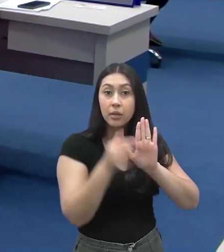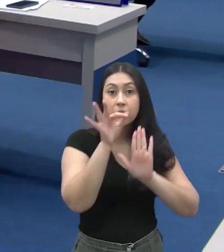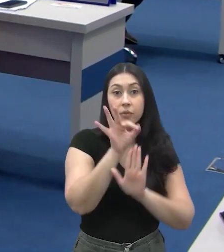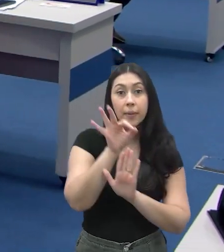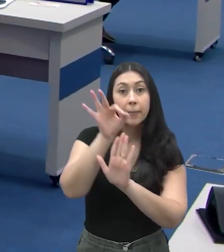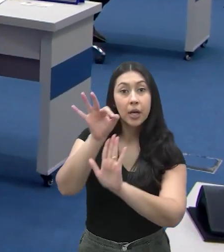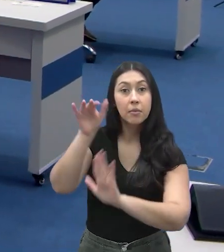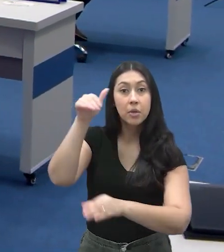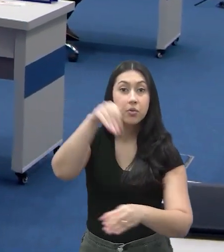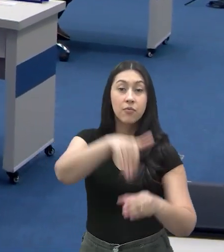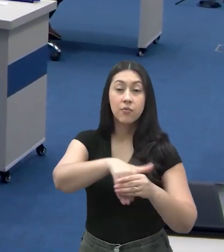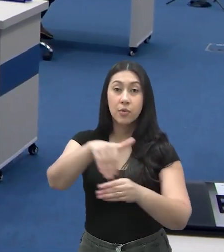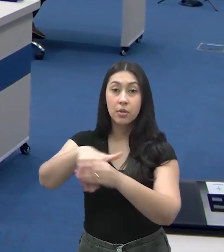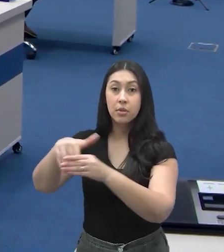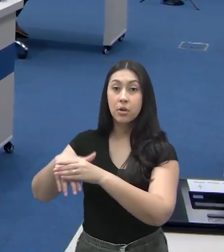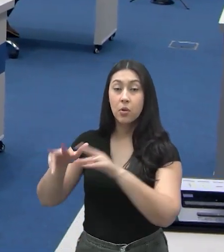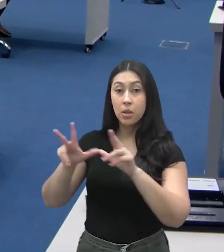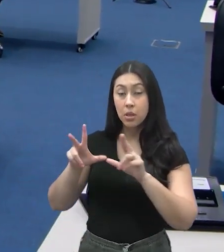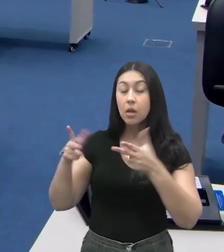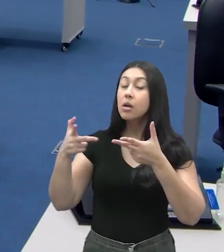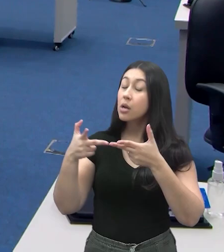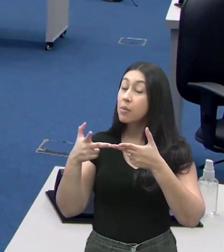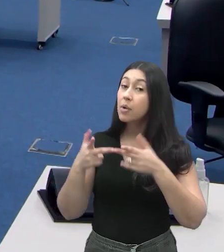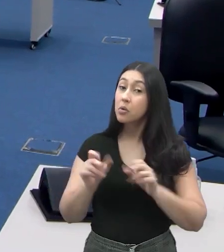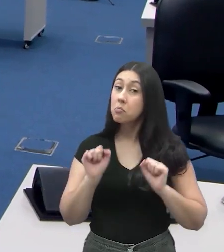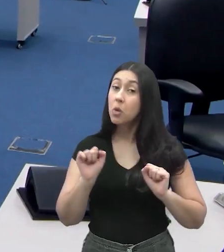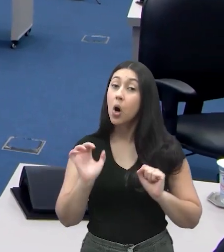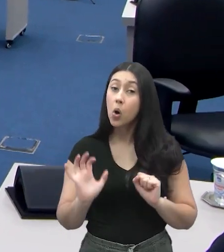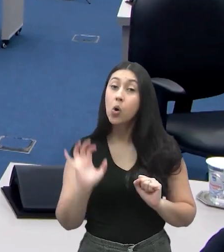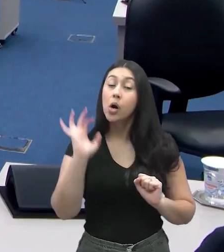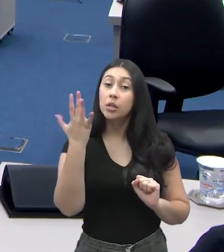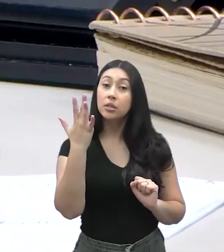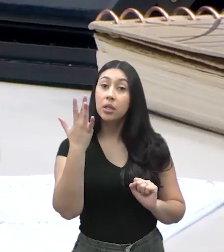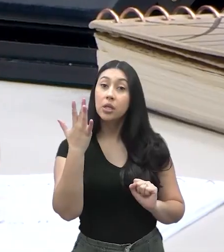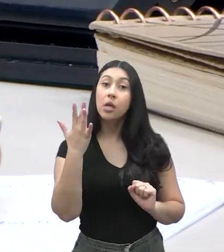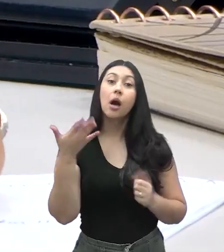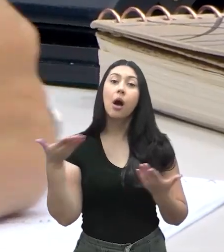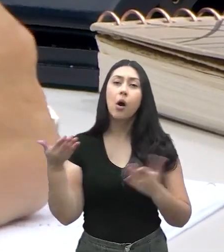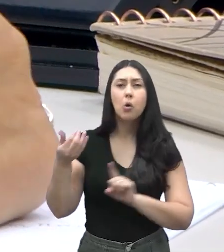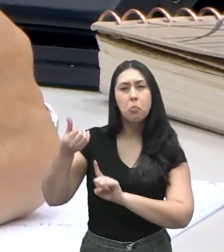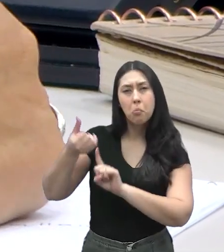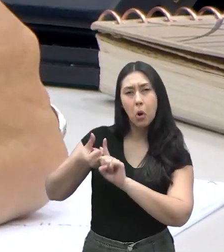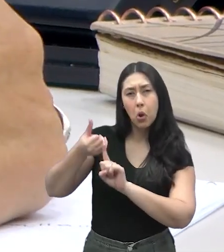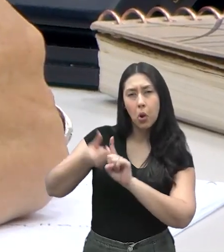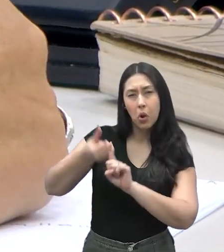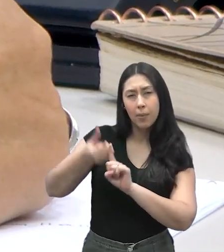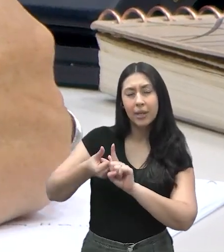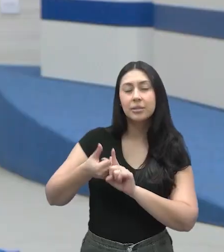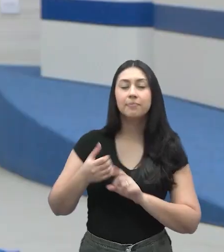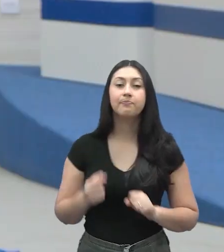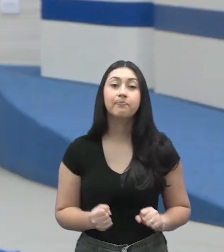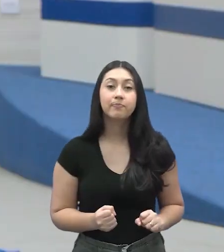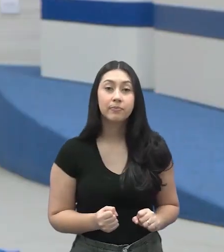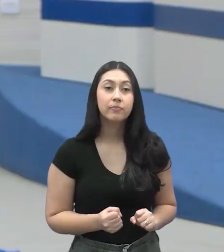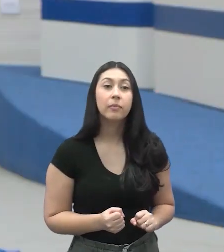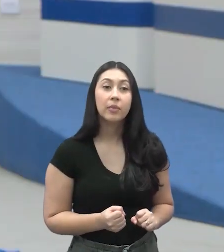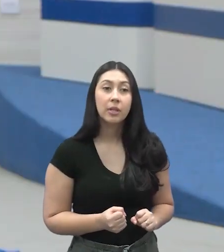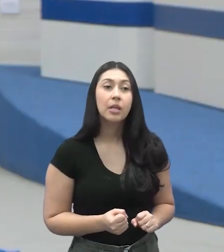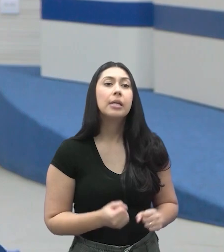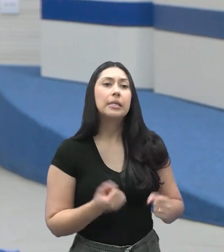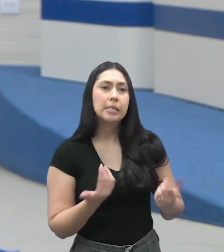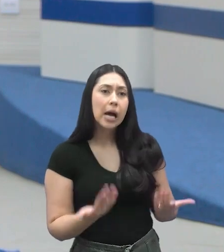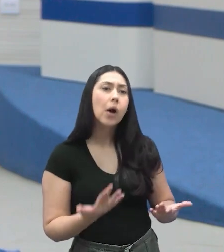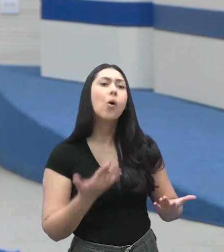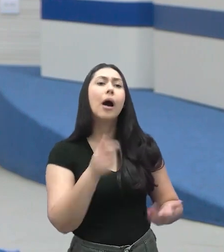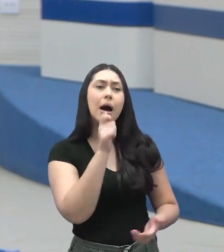para apreciação na Câmara. A votação deve ser realizada ainda no primeiro semestre deste ano. Isso aí o debate ainda é amplo,